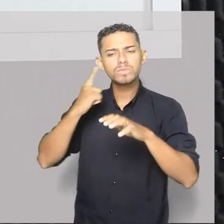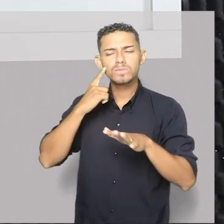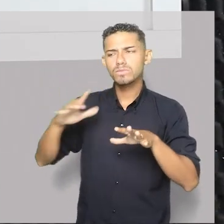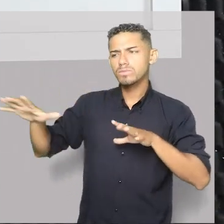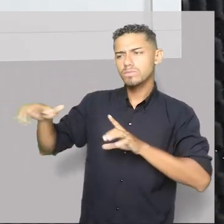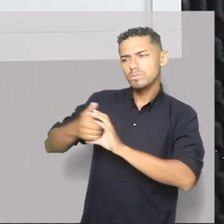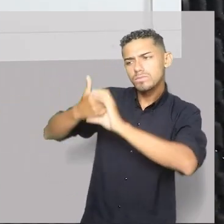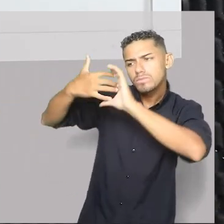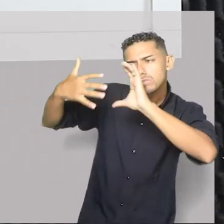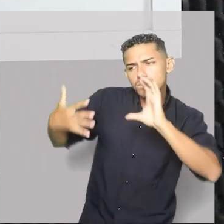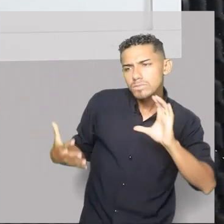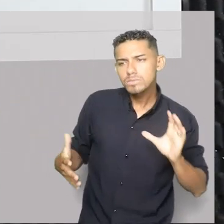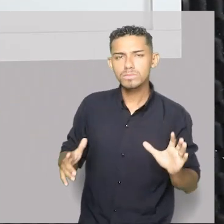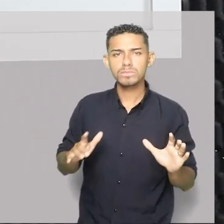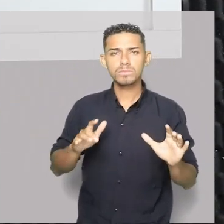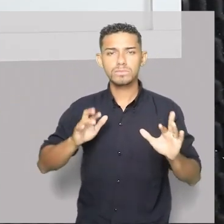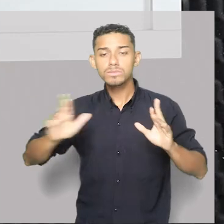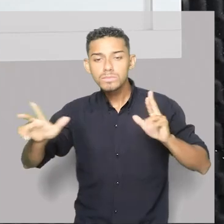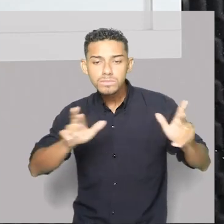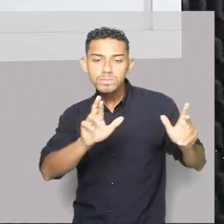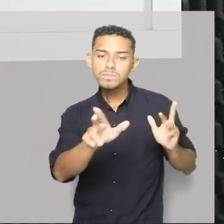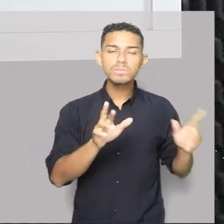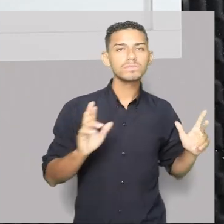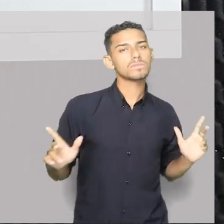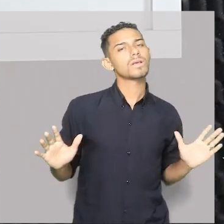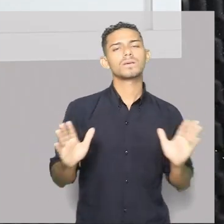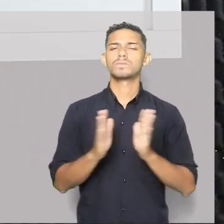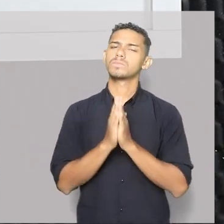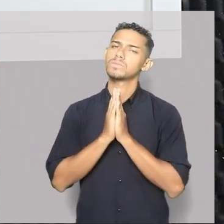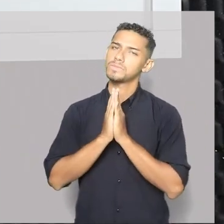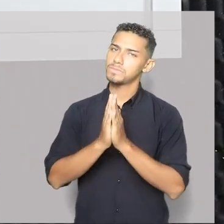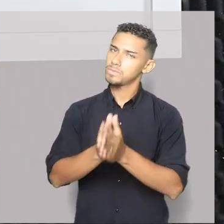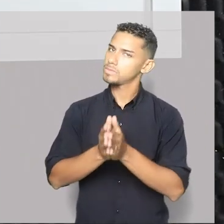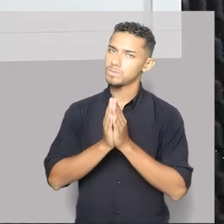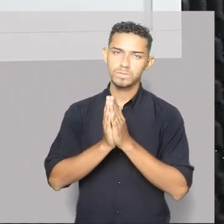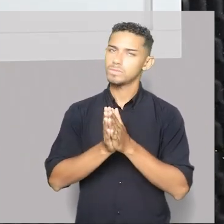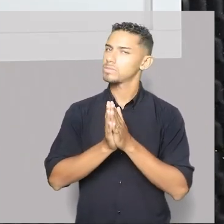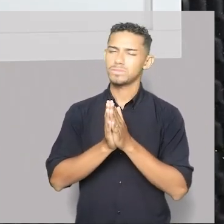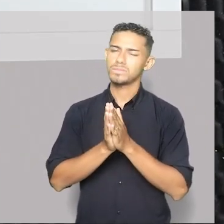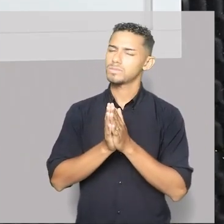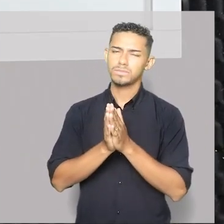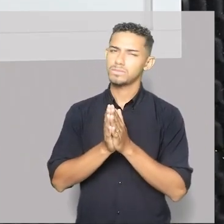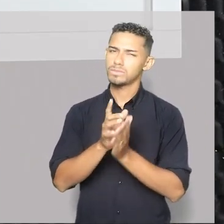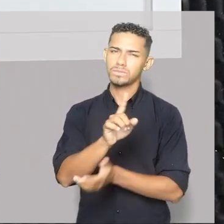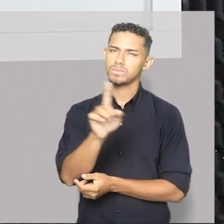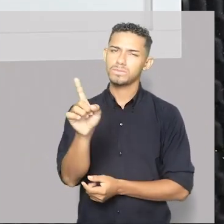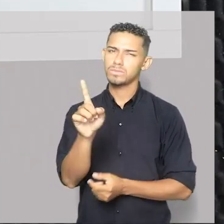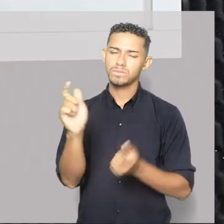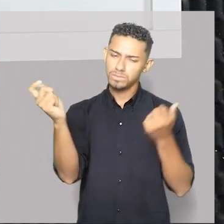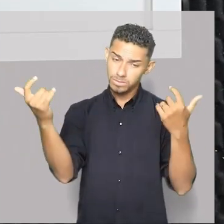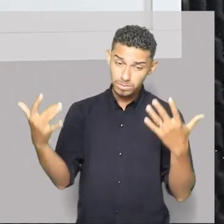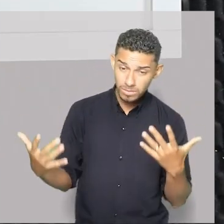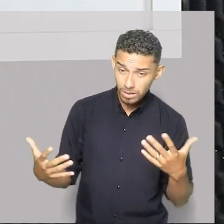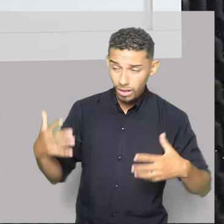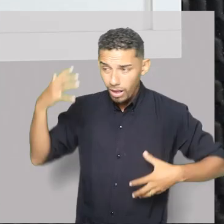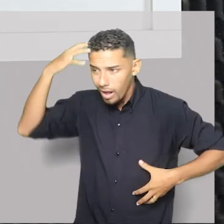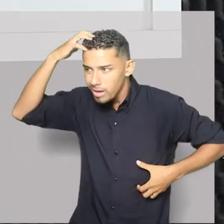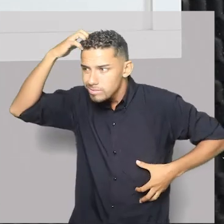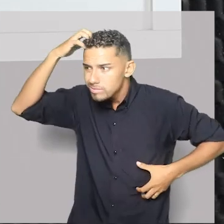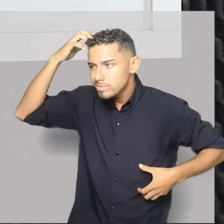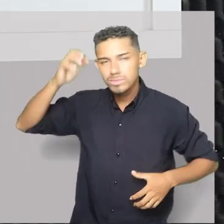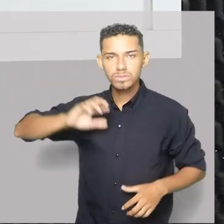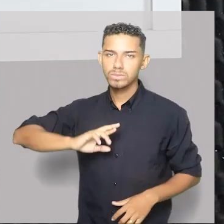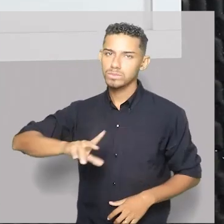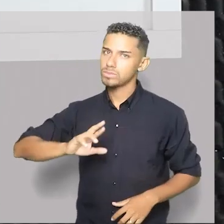ali características diferentes. Então, por favor, tá? Não repete aí essa ideia e agora, a